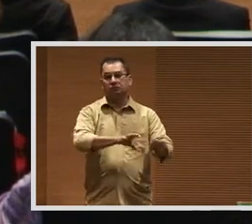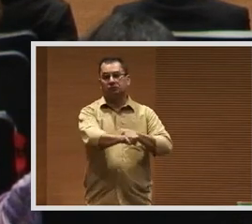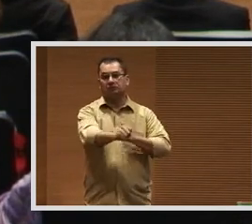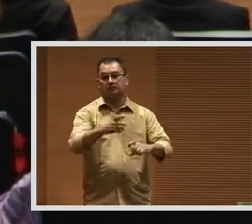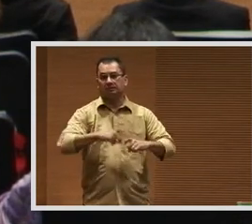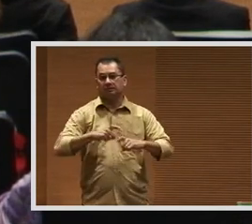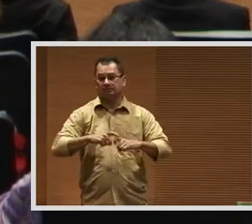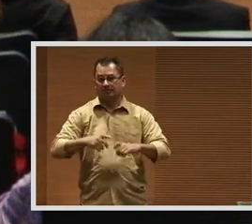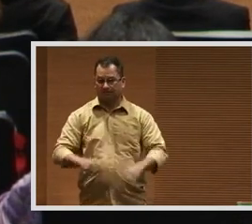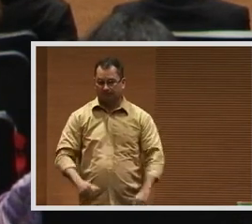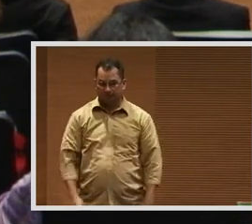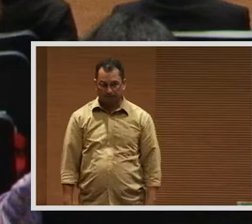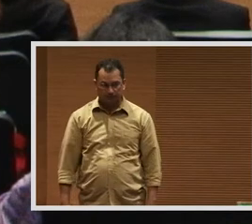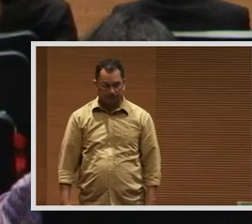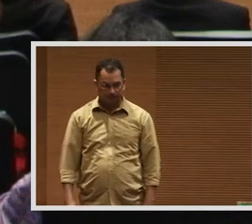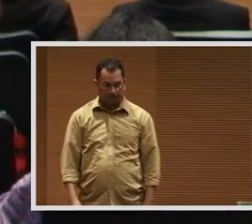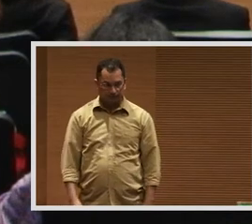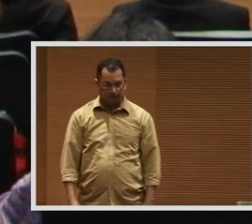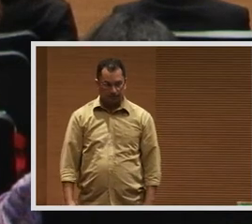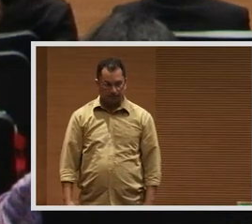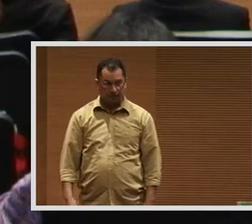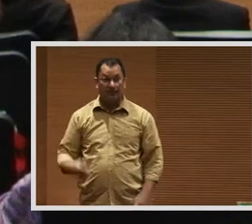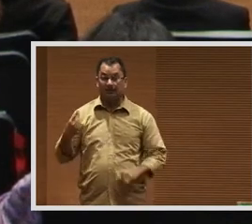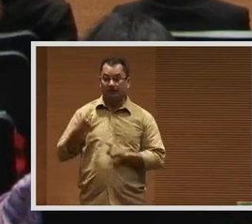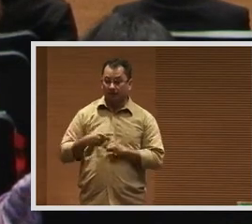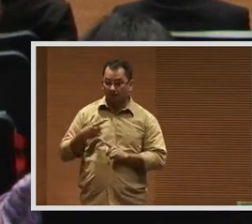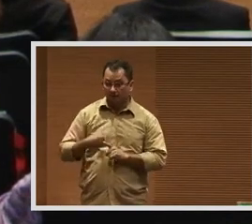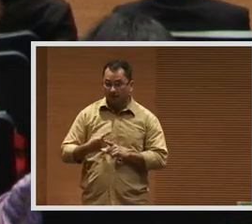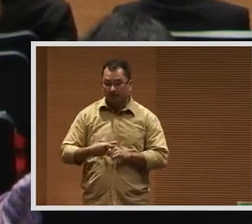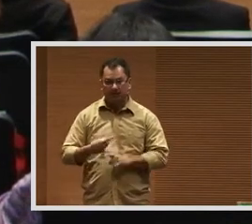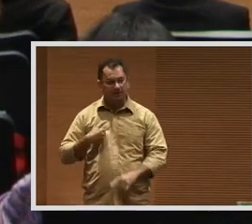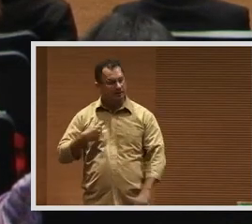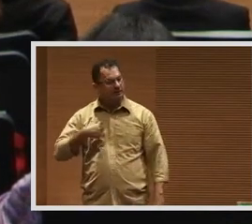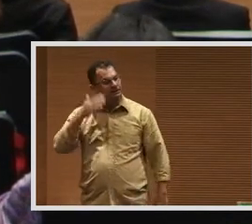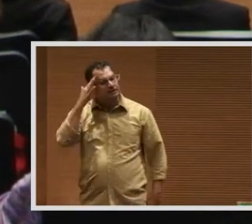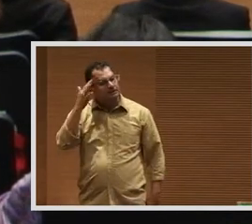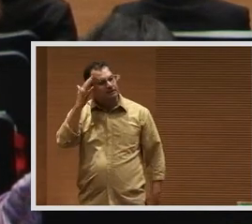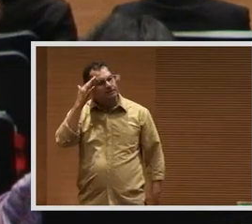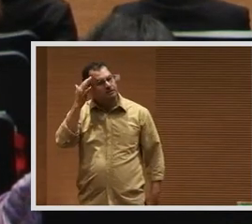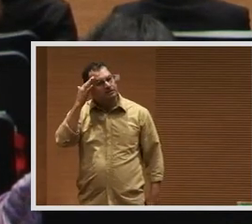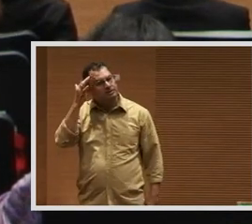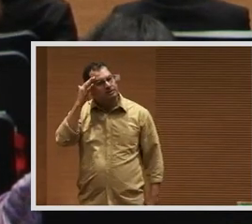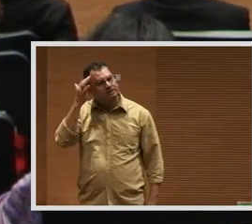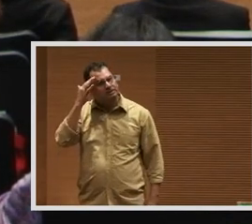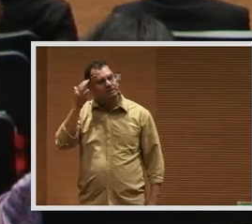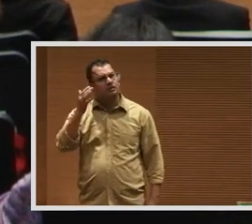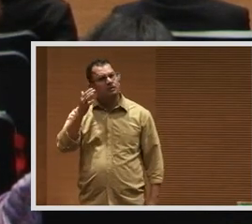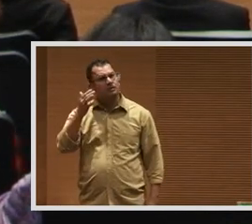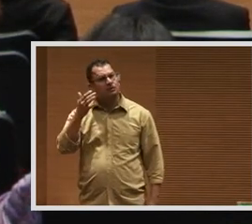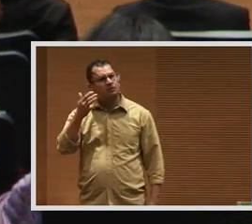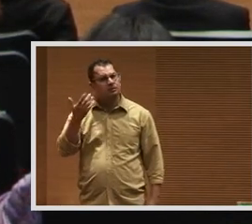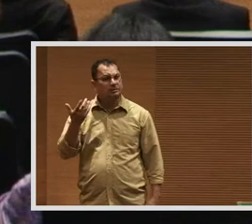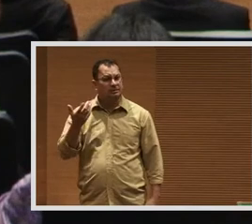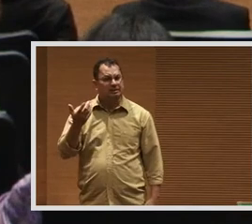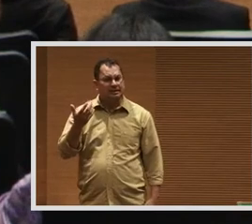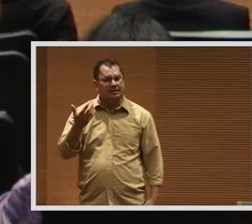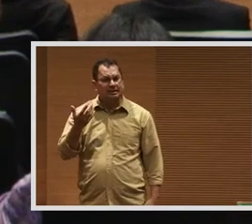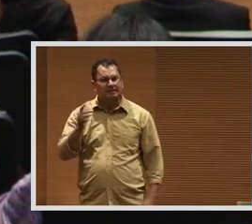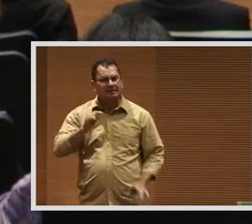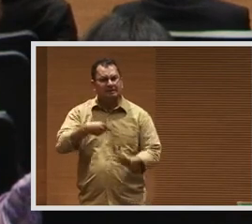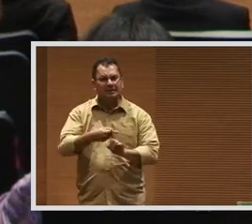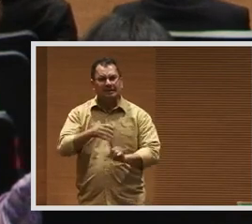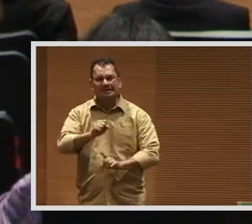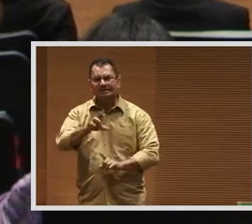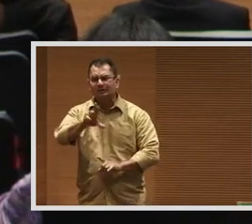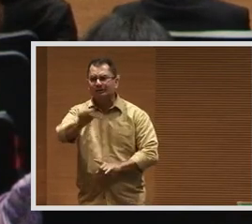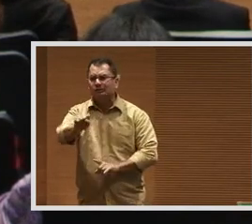medicina? Né? Porque eu fico pensando, né, que é exatamente mais SUS, né? Ser